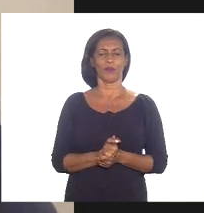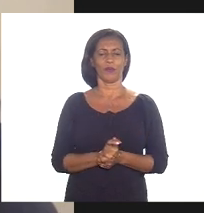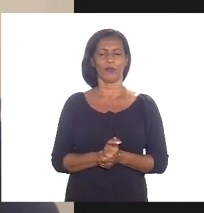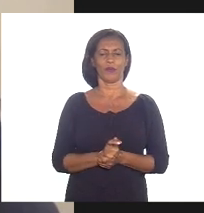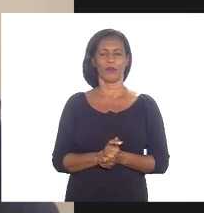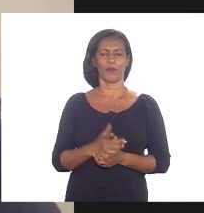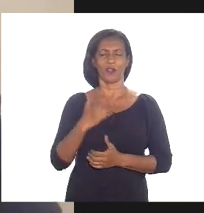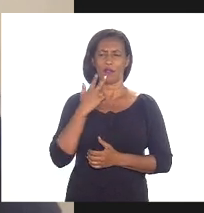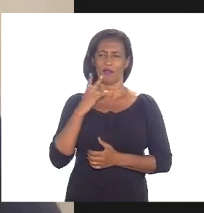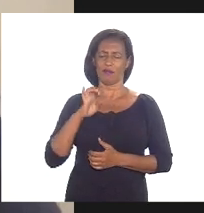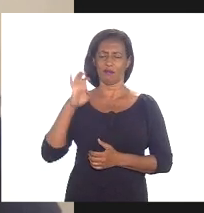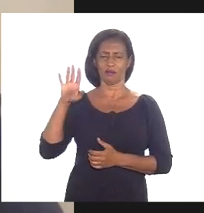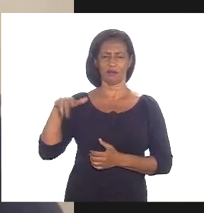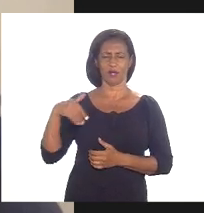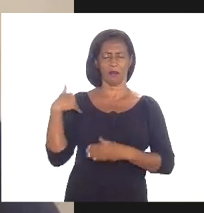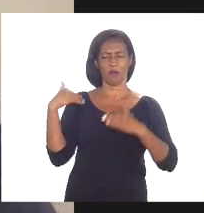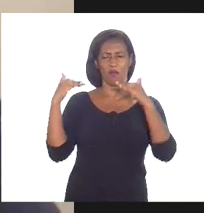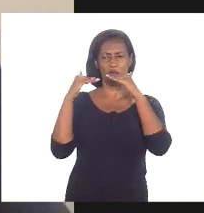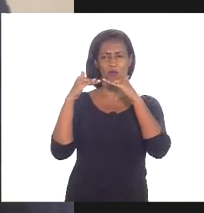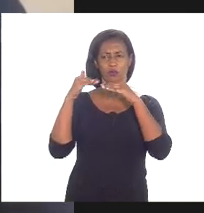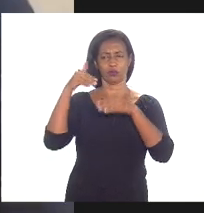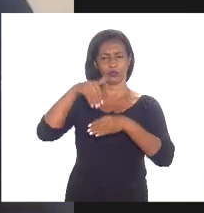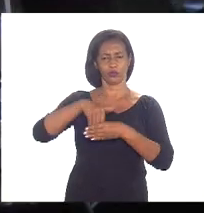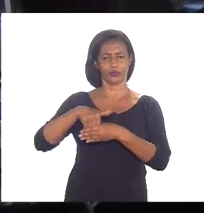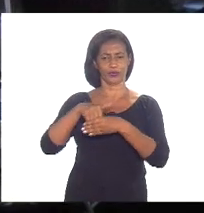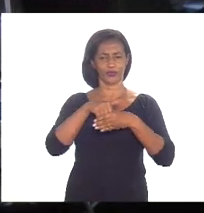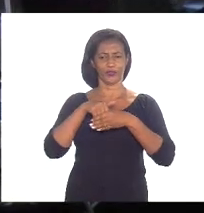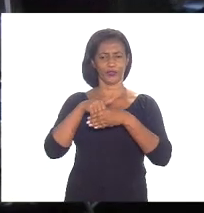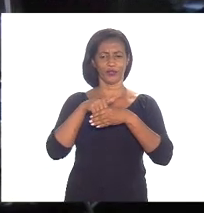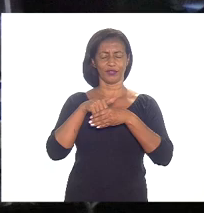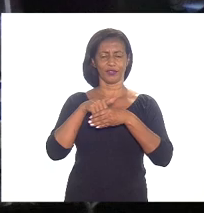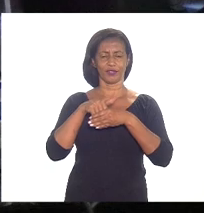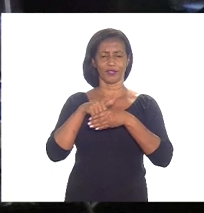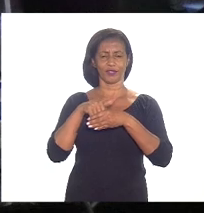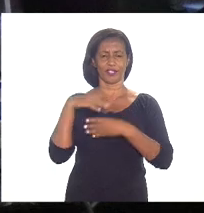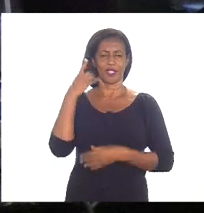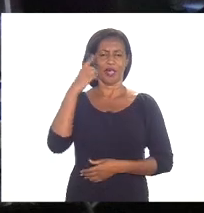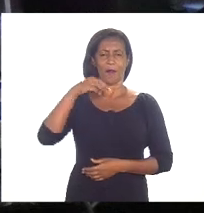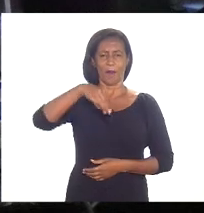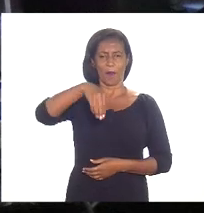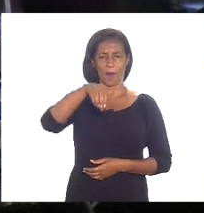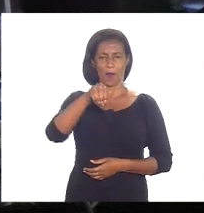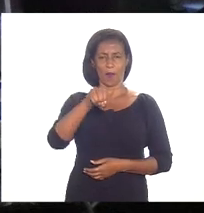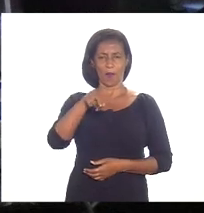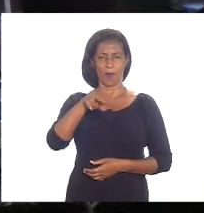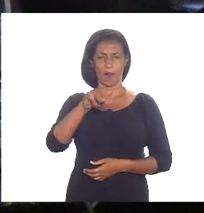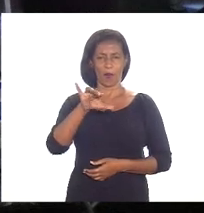fala alto. Portanto, meu voto é favorável. Deputada Mônica Francisco.